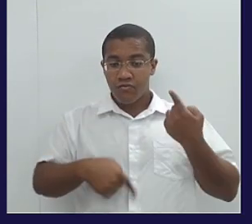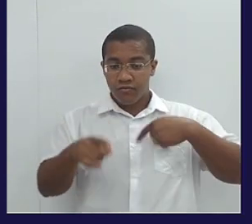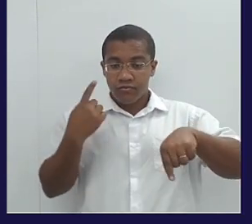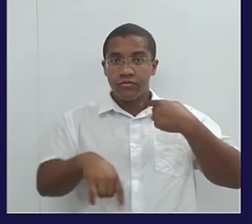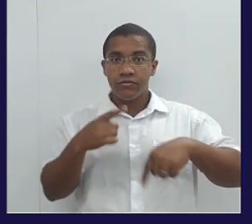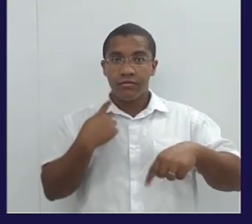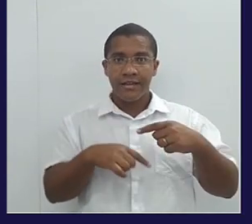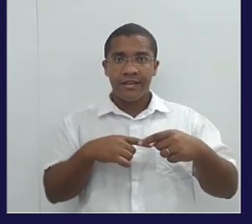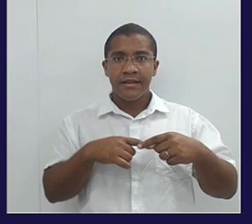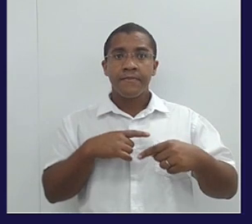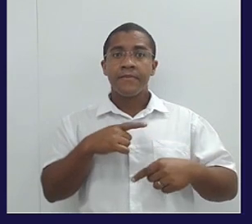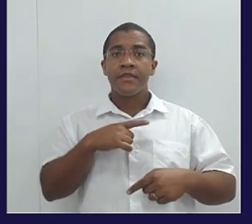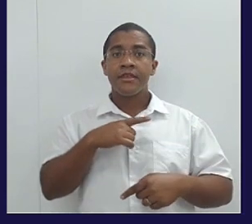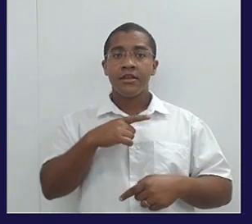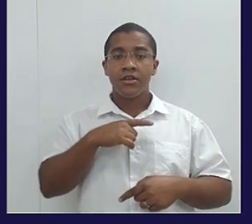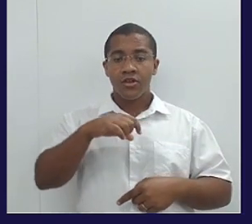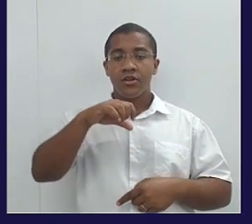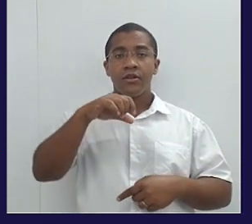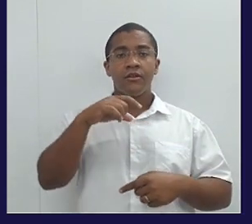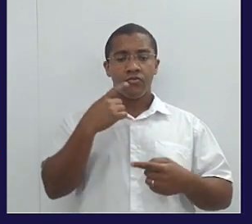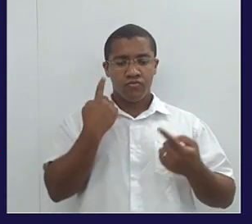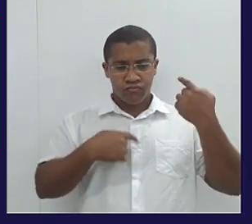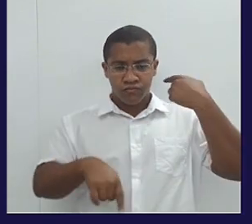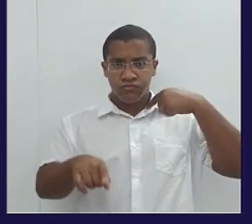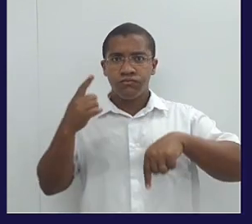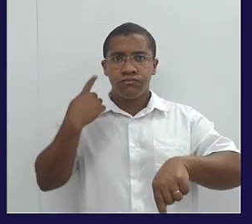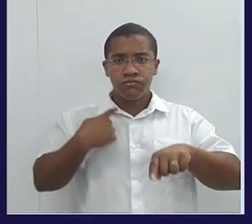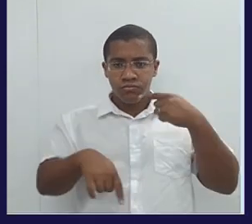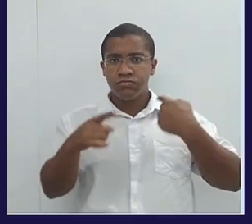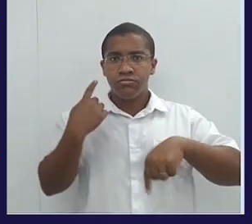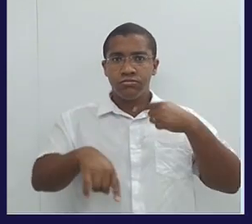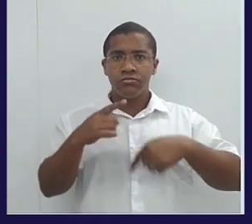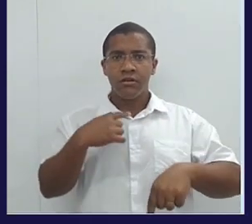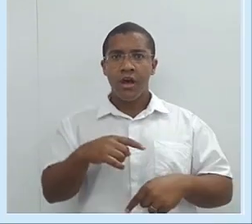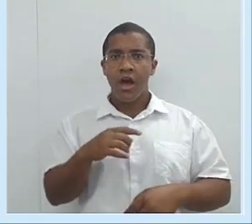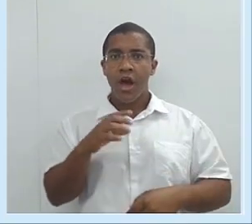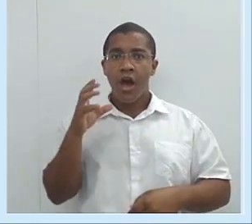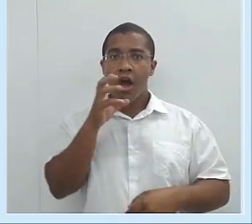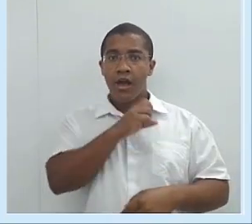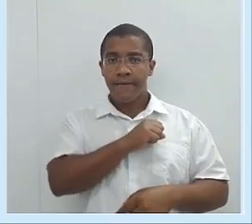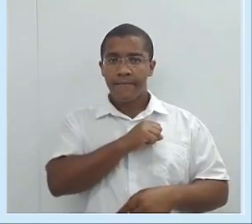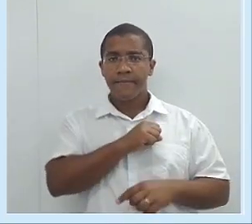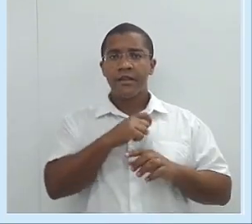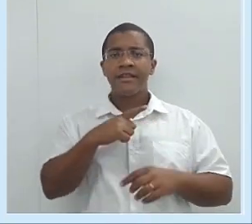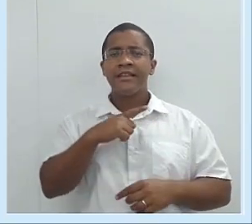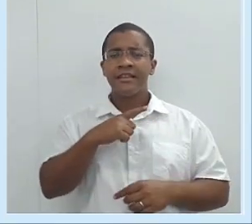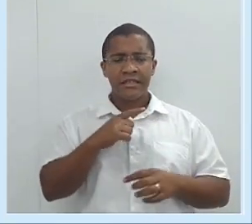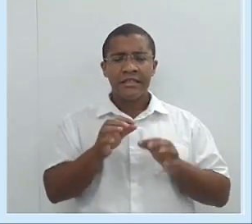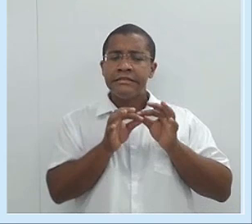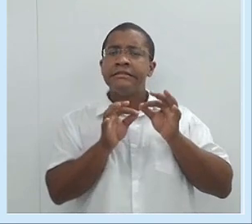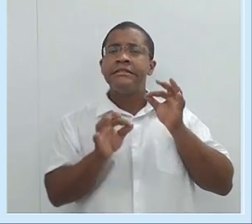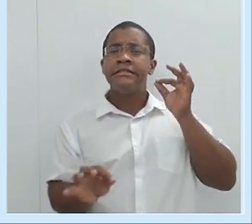96,5 quilômetros de vasos sanguíneos por minuto em repouso. Vê só que legal, são